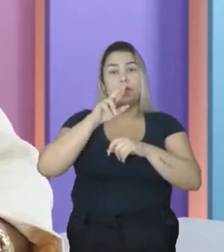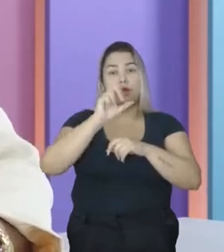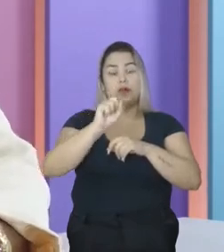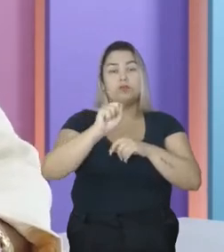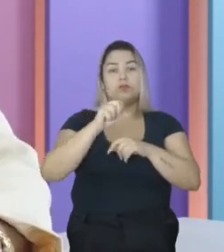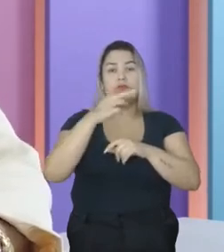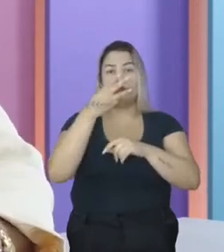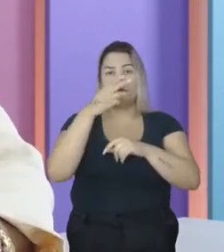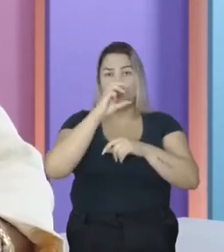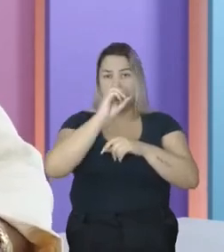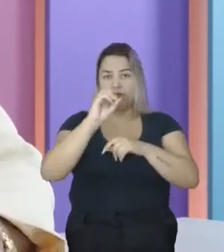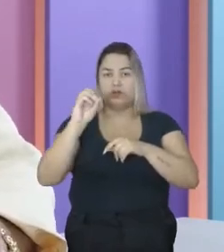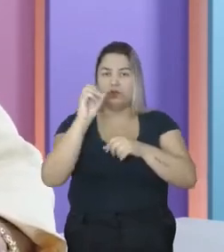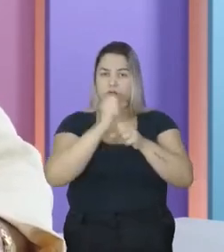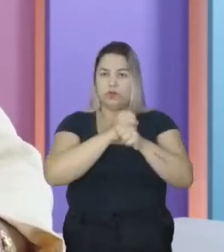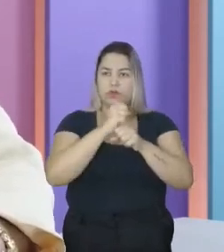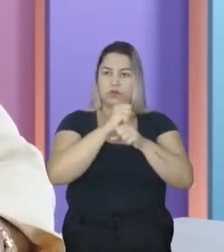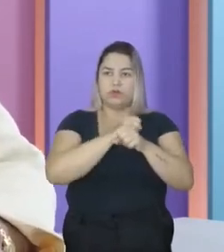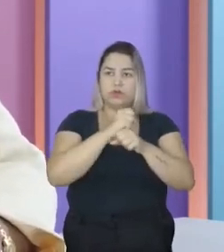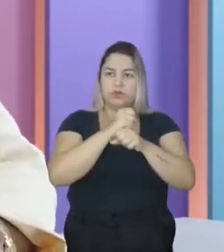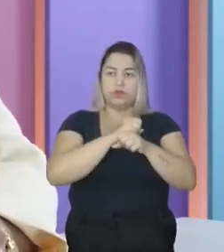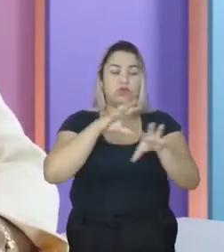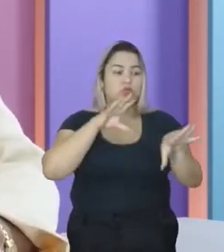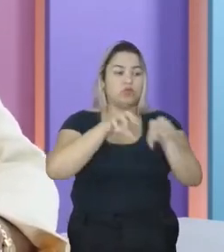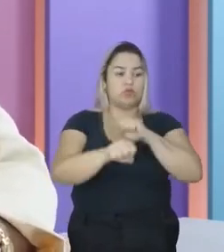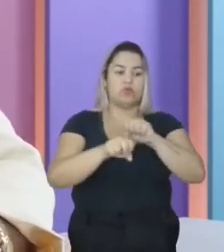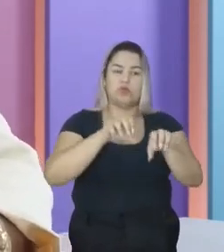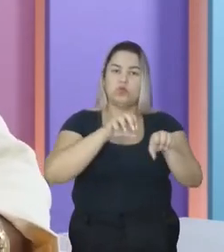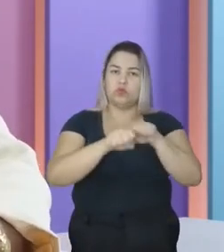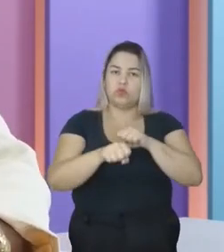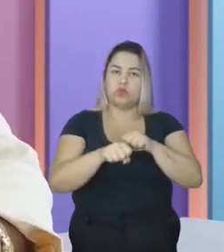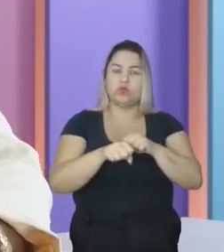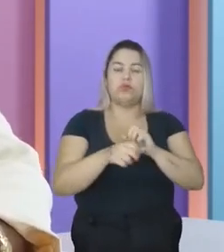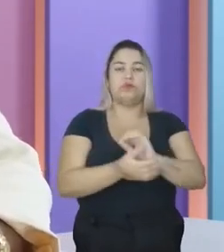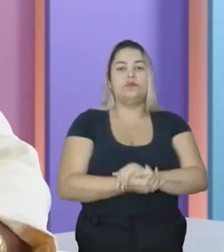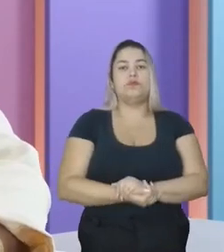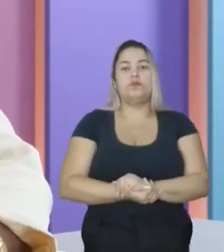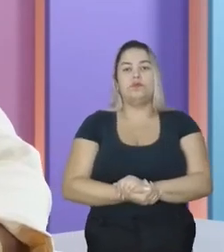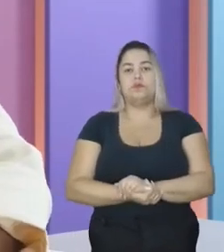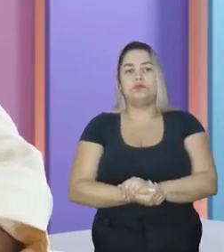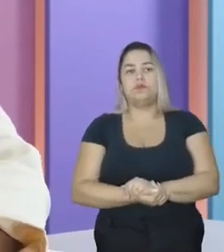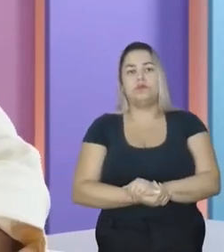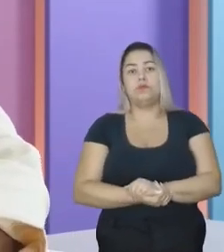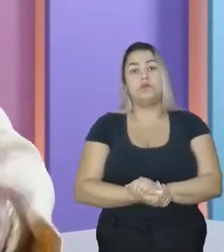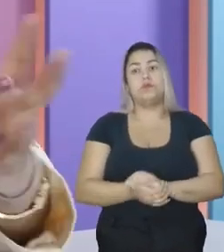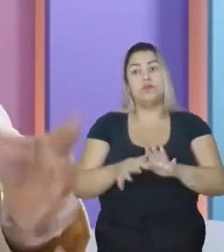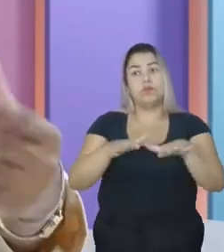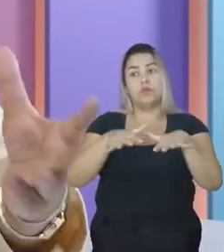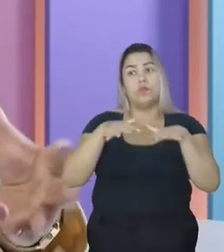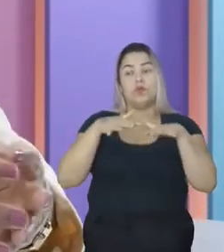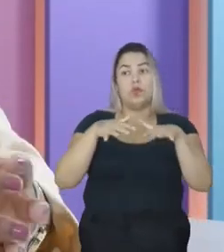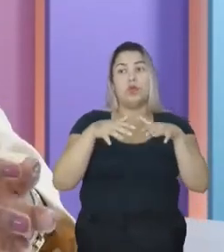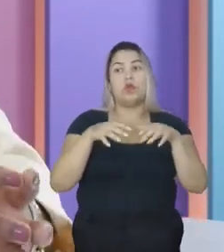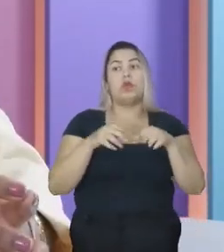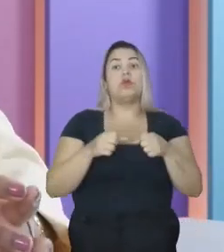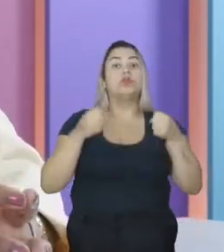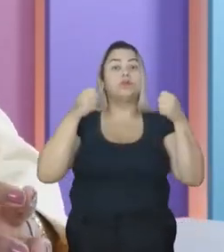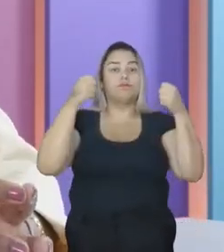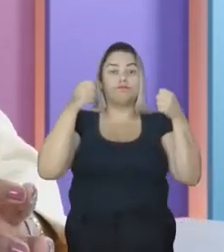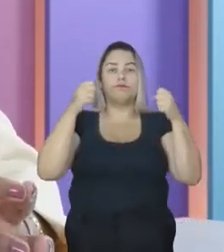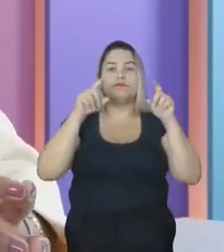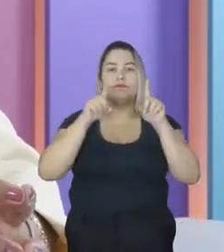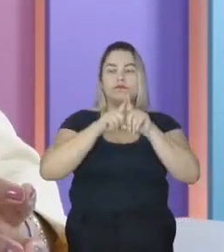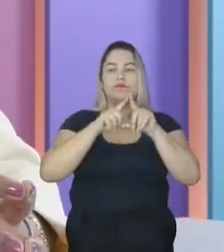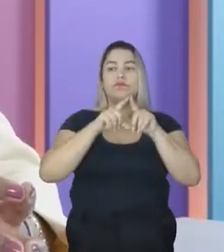300 anos do assassinato de Zumbi dos Palmares. Então, o movimento negro brasileiro chamou